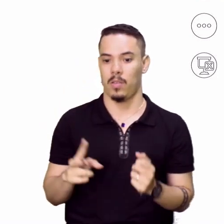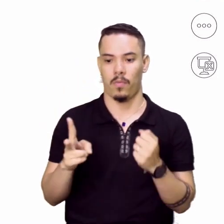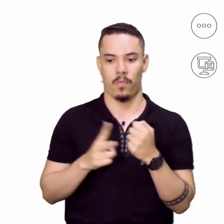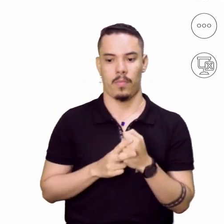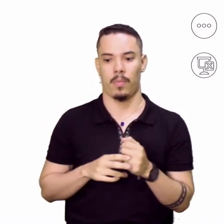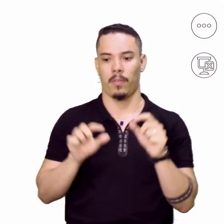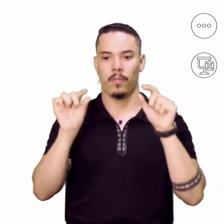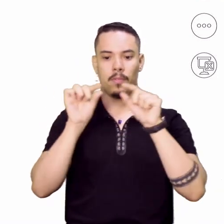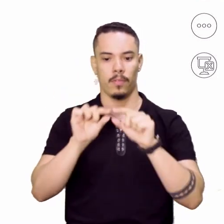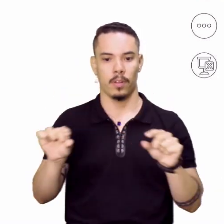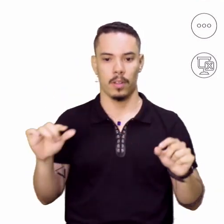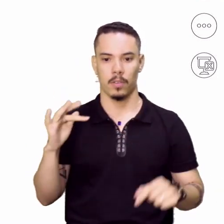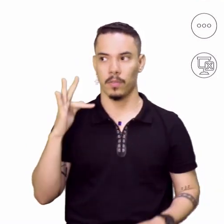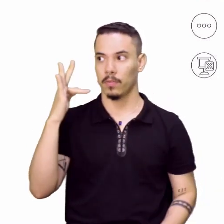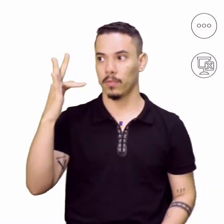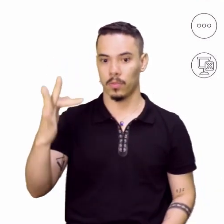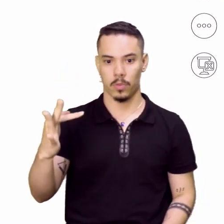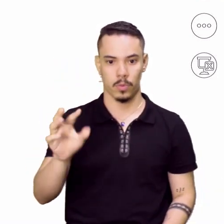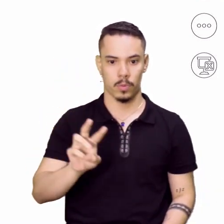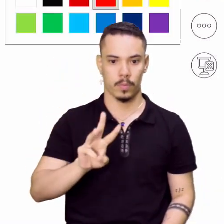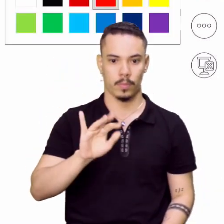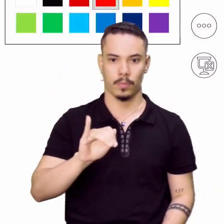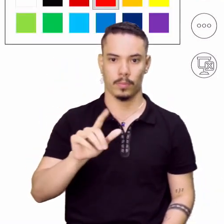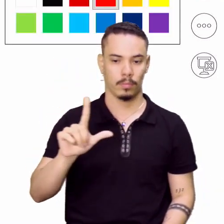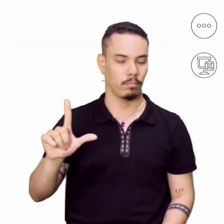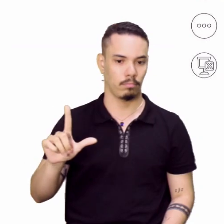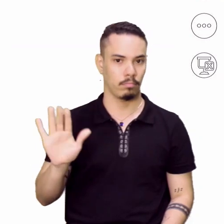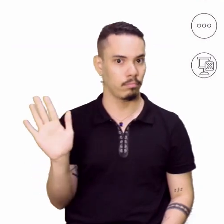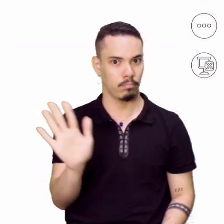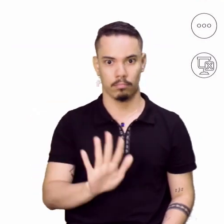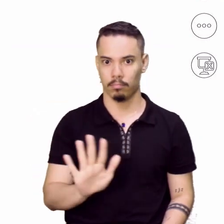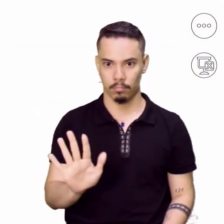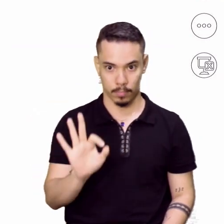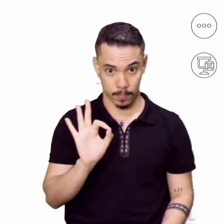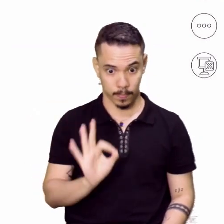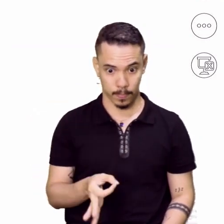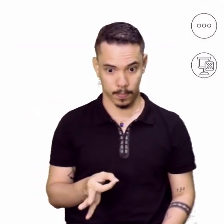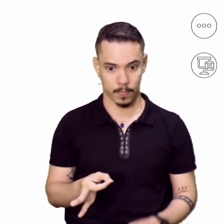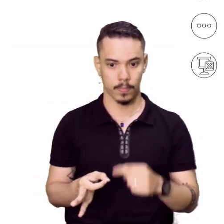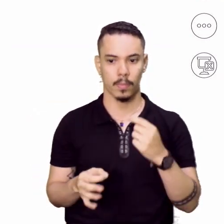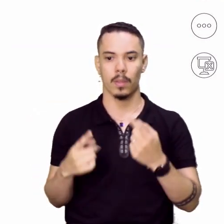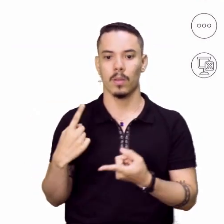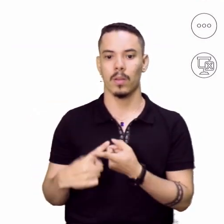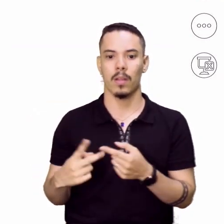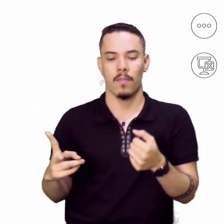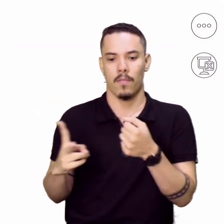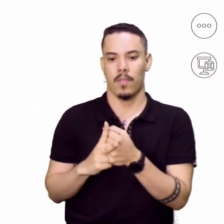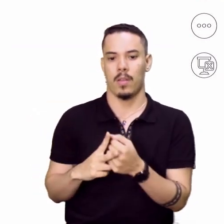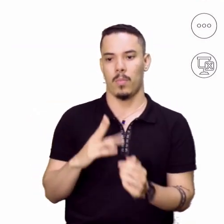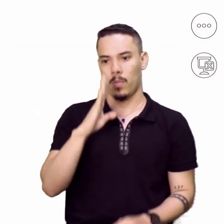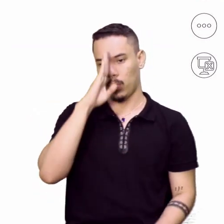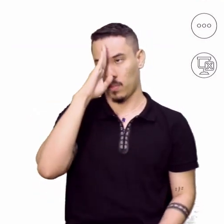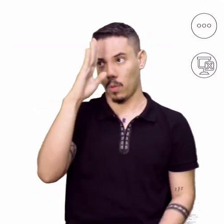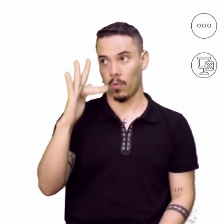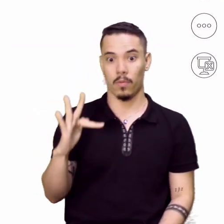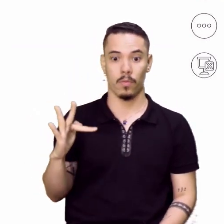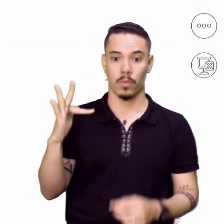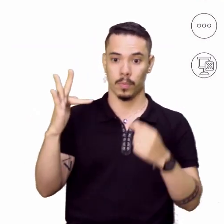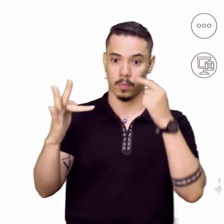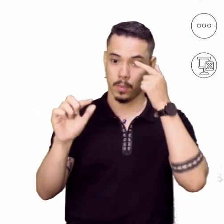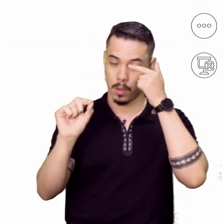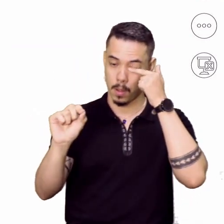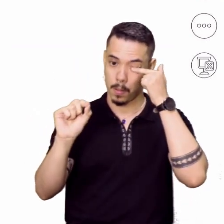frase com o futuro com El não precisa se preocupar o que deixa o meu verbo principal no futuro é